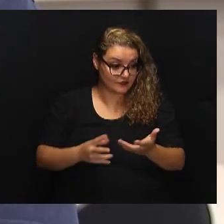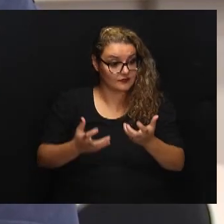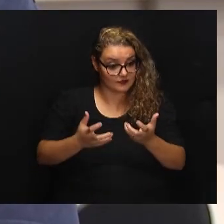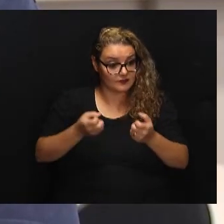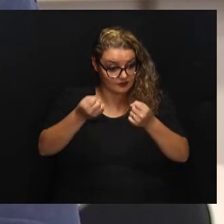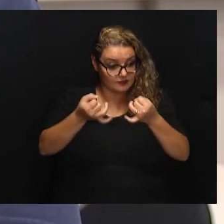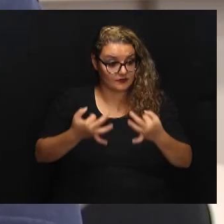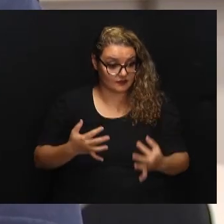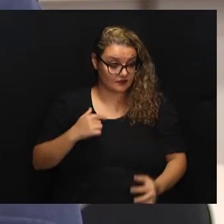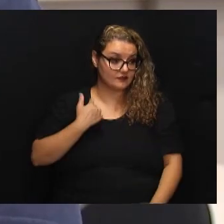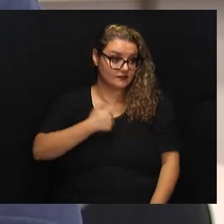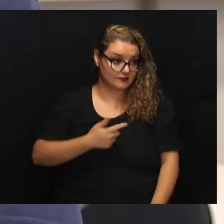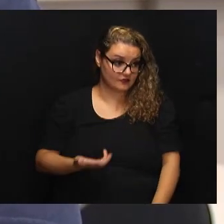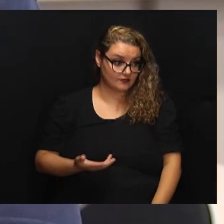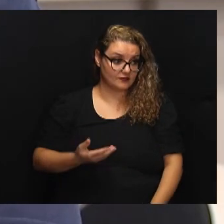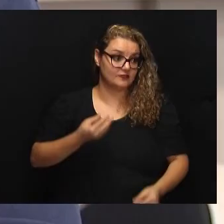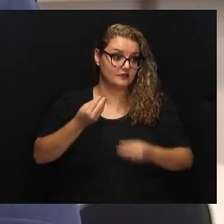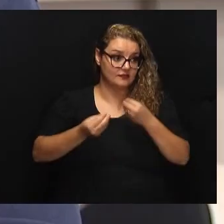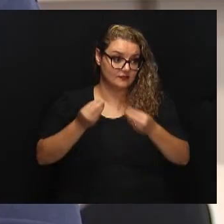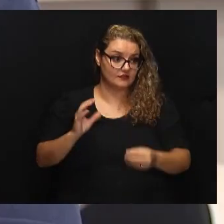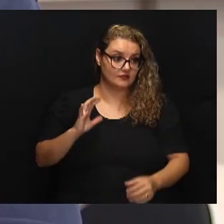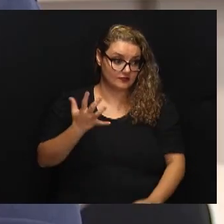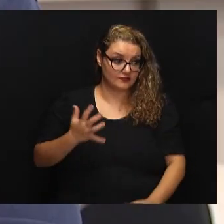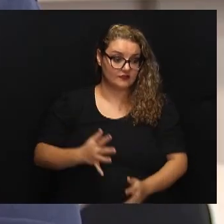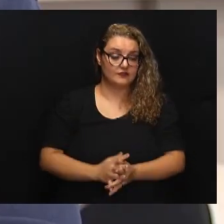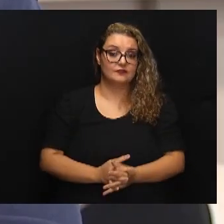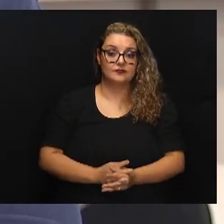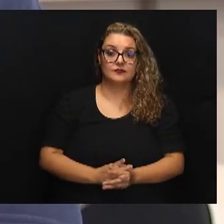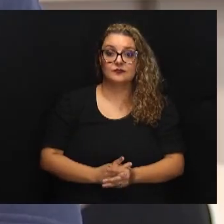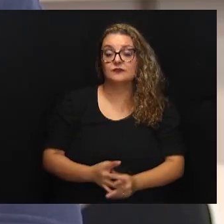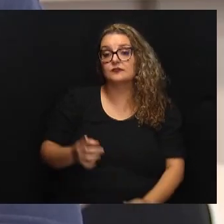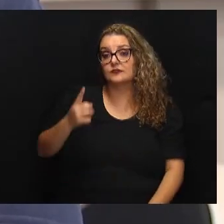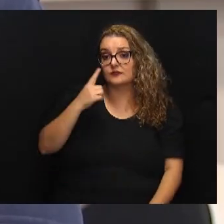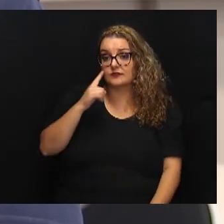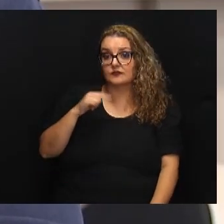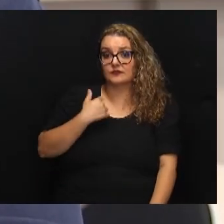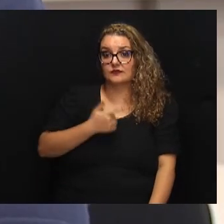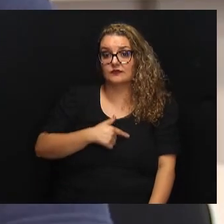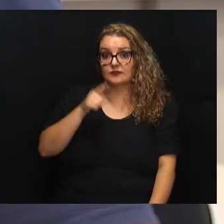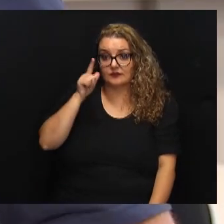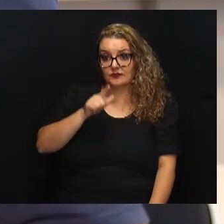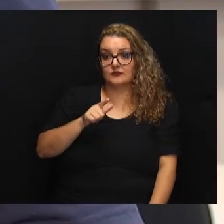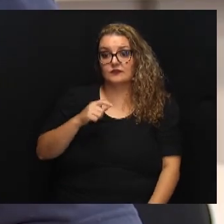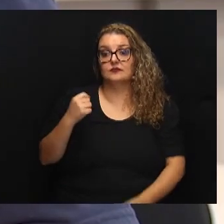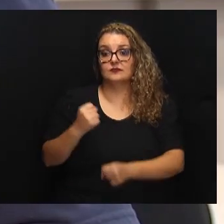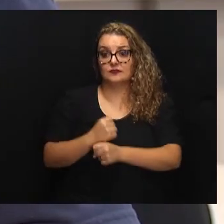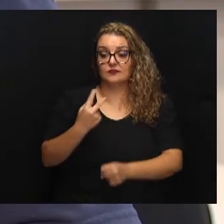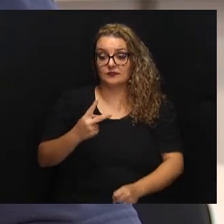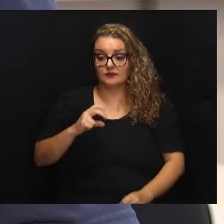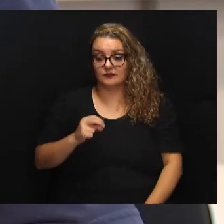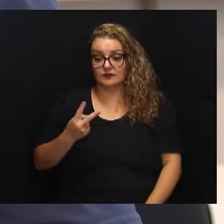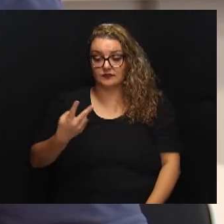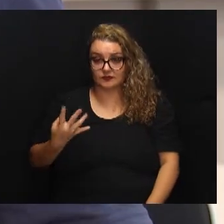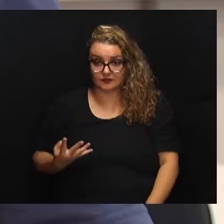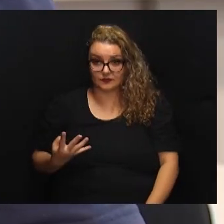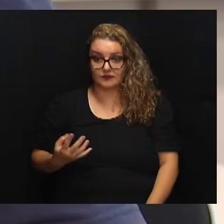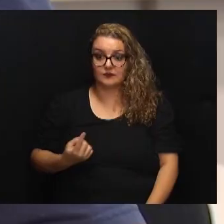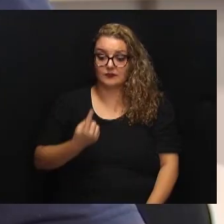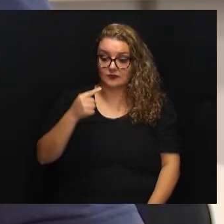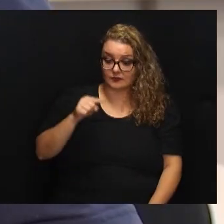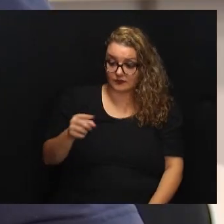programa, né, de incentivo à leitura. Queria que você explicasse para a gente um pouquinho como que ele funciona. Olha, a gente conseguiu, no